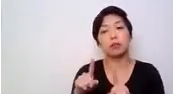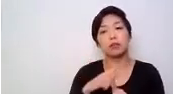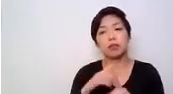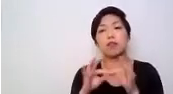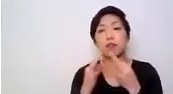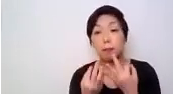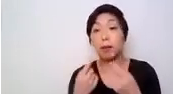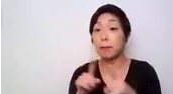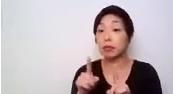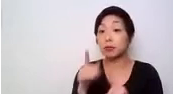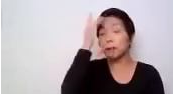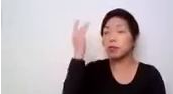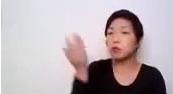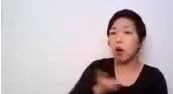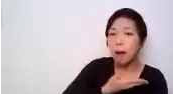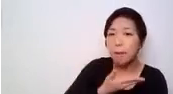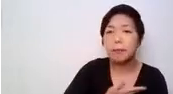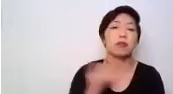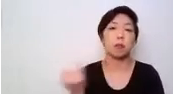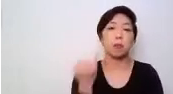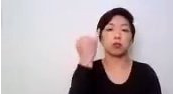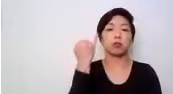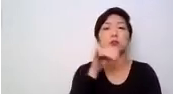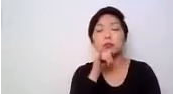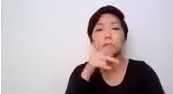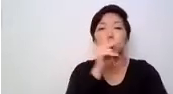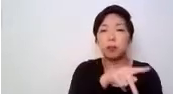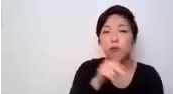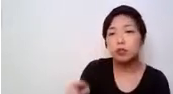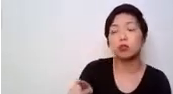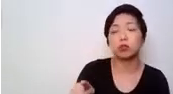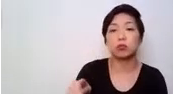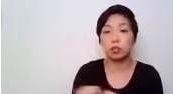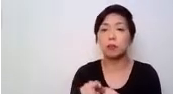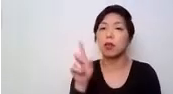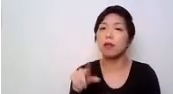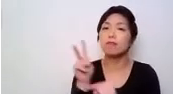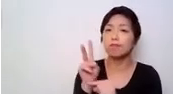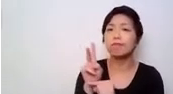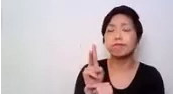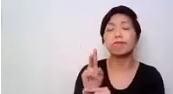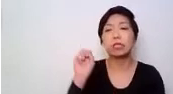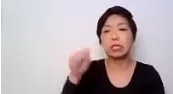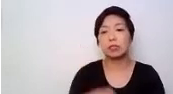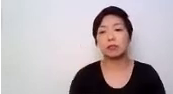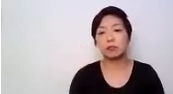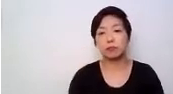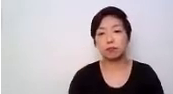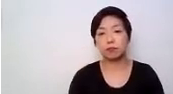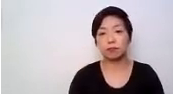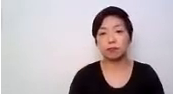que foram importantes para a família como professores deles etc tem um cuidado bem grande acontecendo nesses